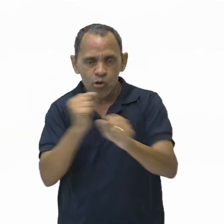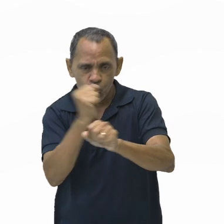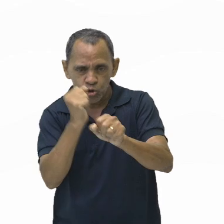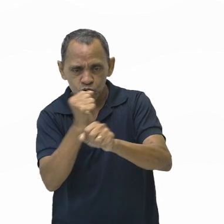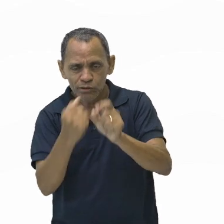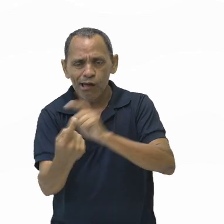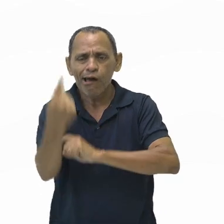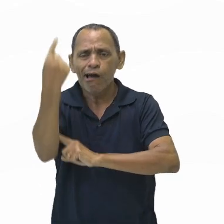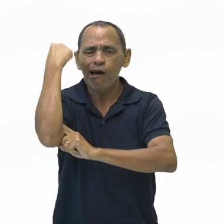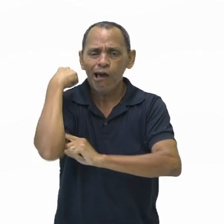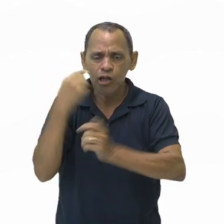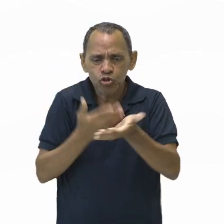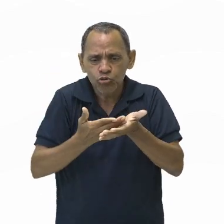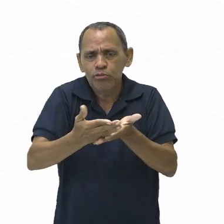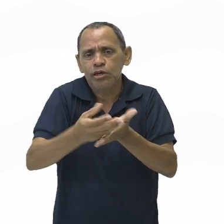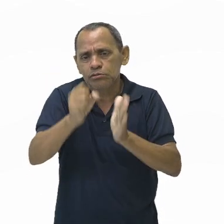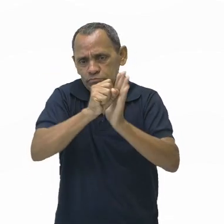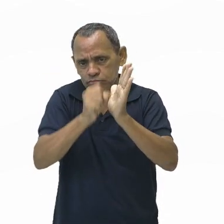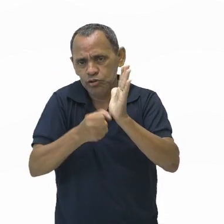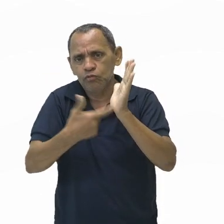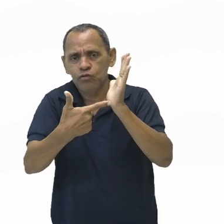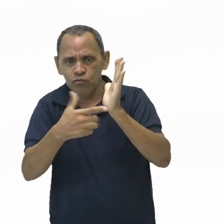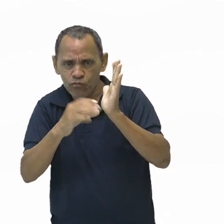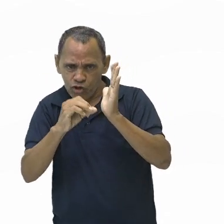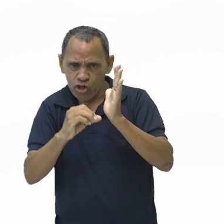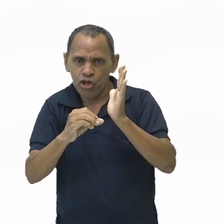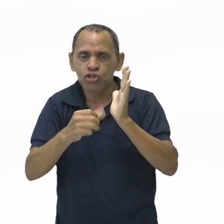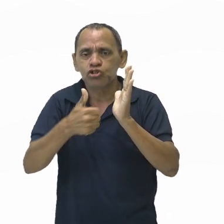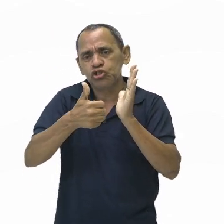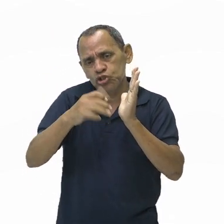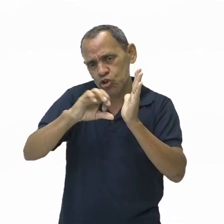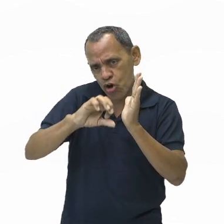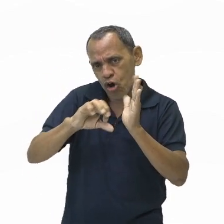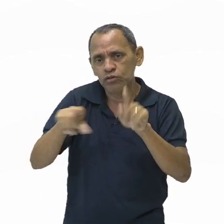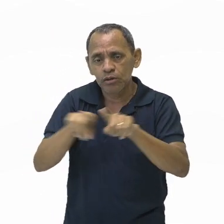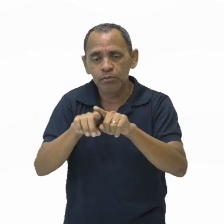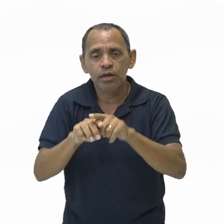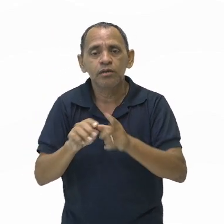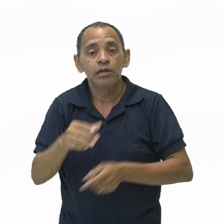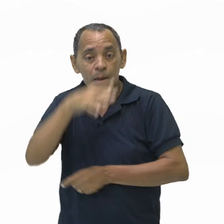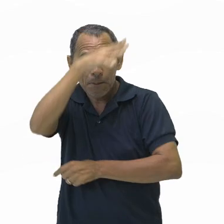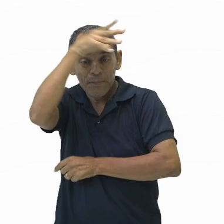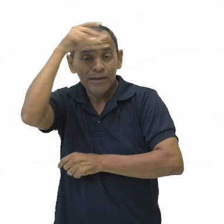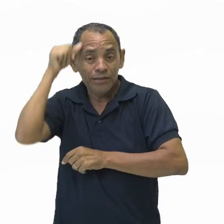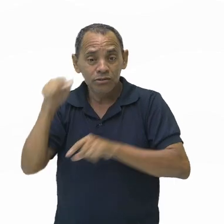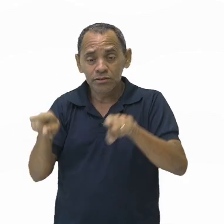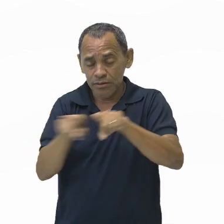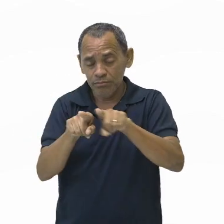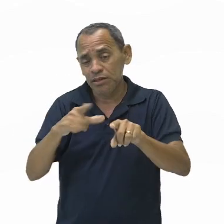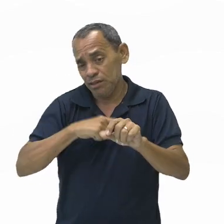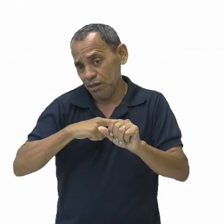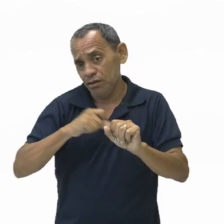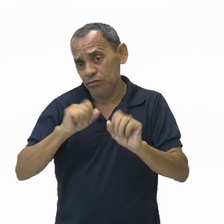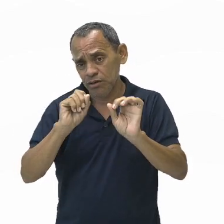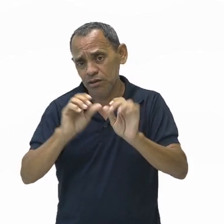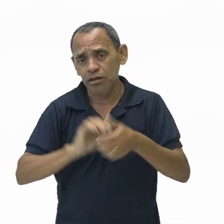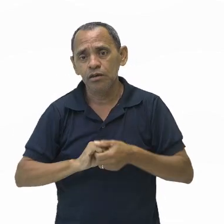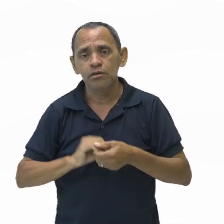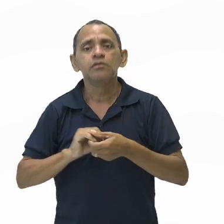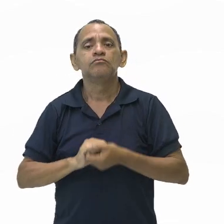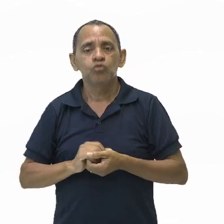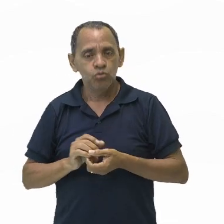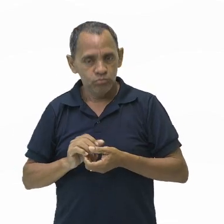começo do século XX, né, final do século XIX. Manaus também teve toda um crescimento